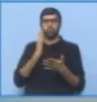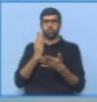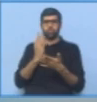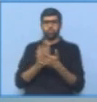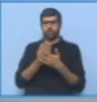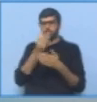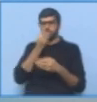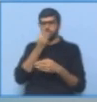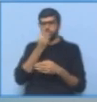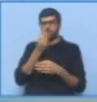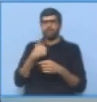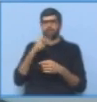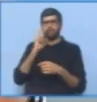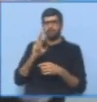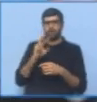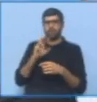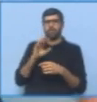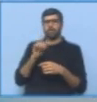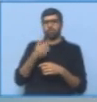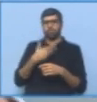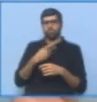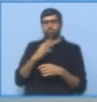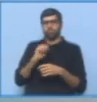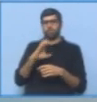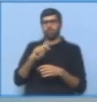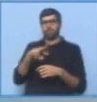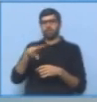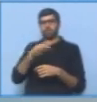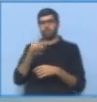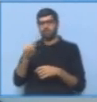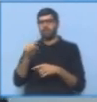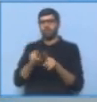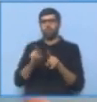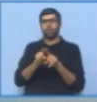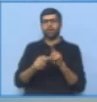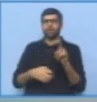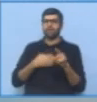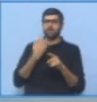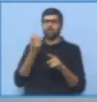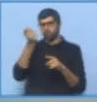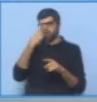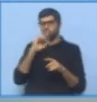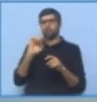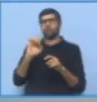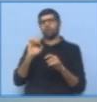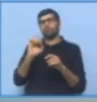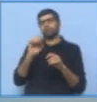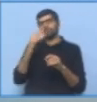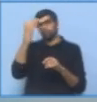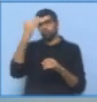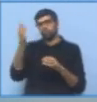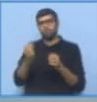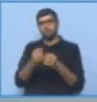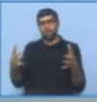olharmos para as bodas de Caná como uma prefiguração, ou como pelo menos um primeiro sinal de uma história maior, de um grande sinal,